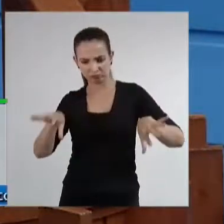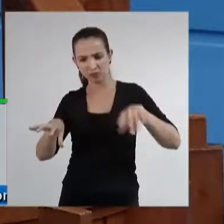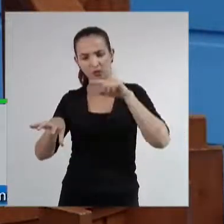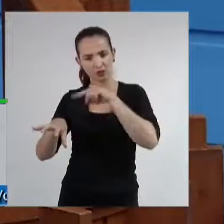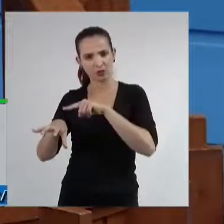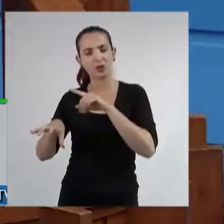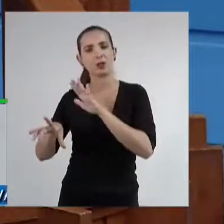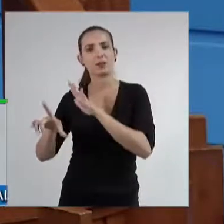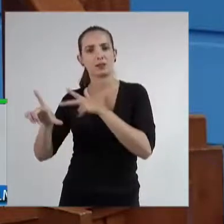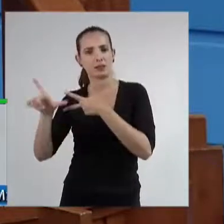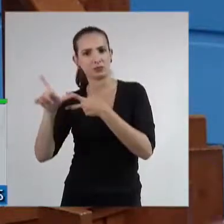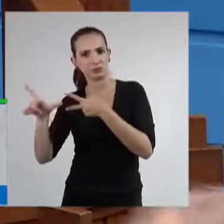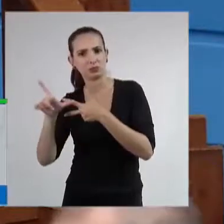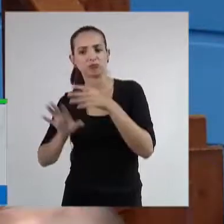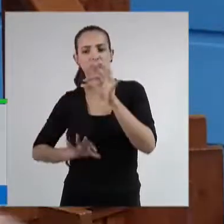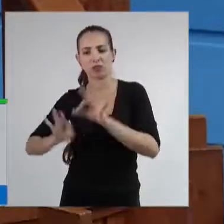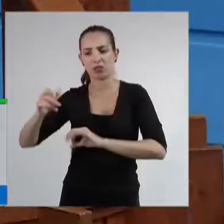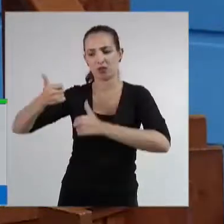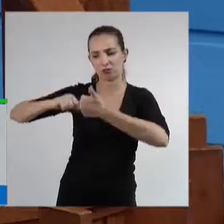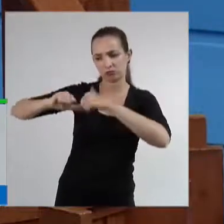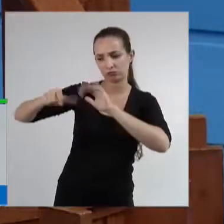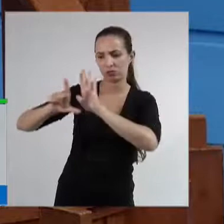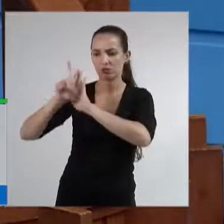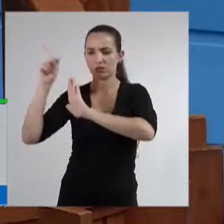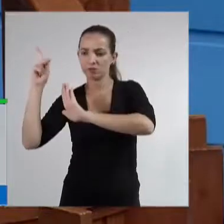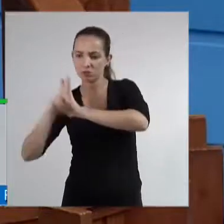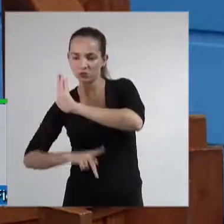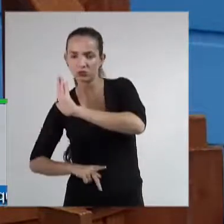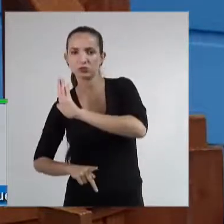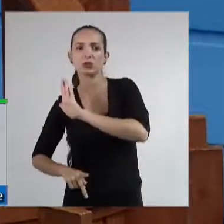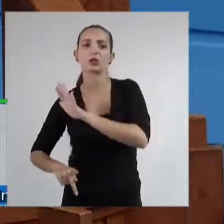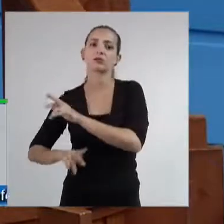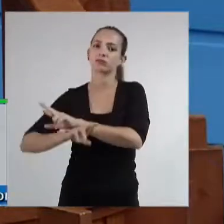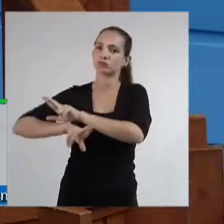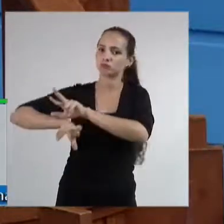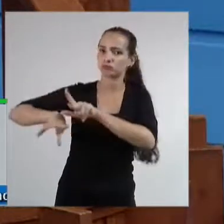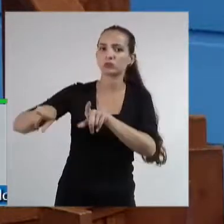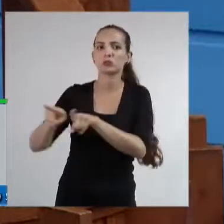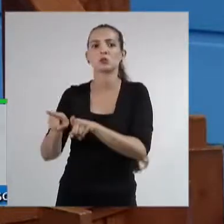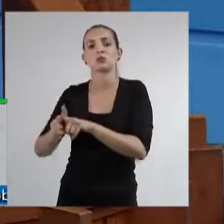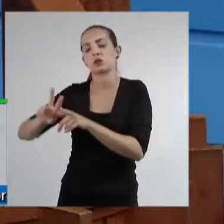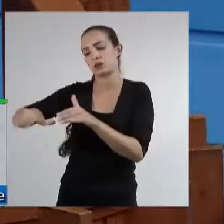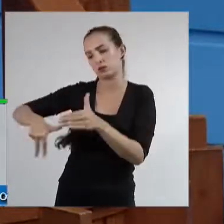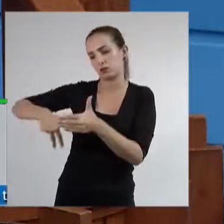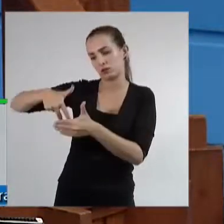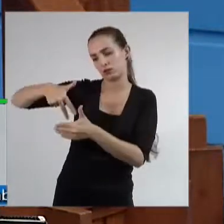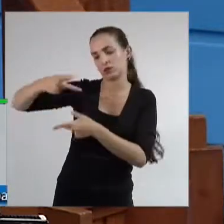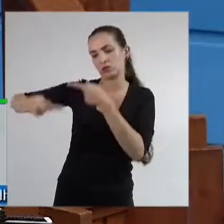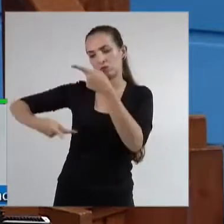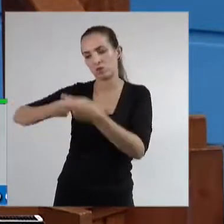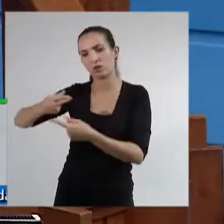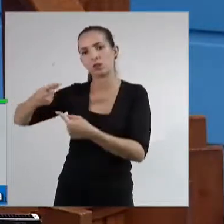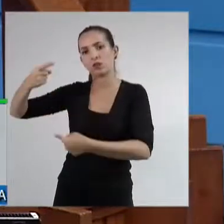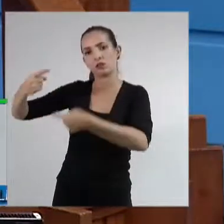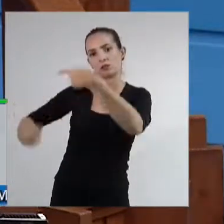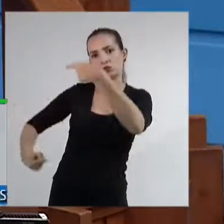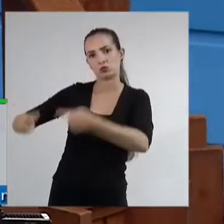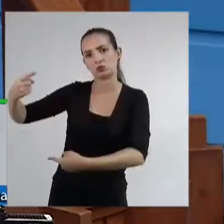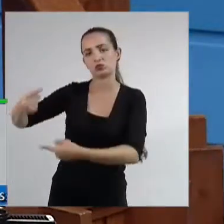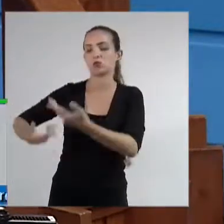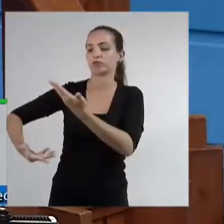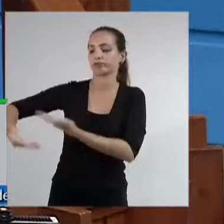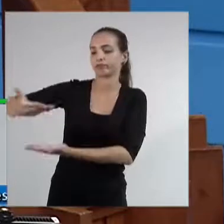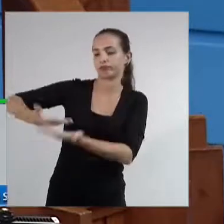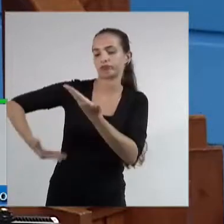de projetos, da análise de proposições, do uso da tribuna, das discussões e os